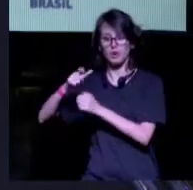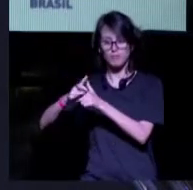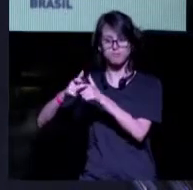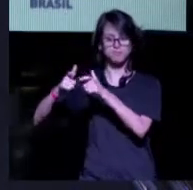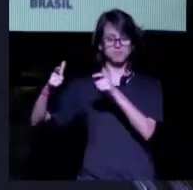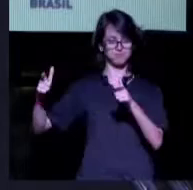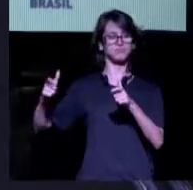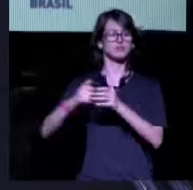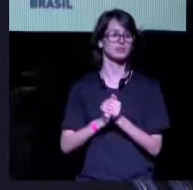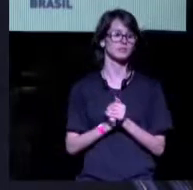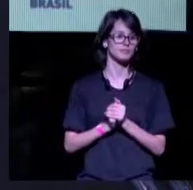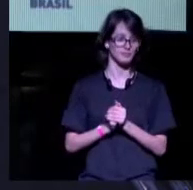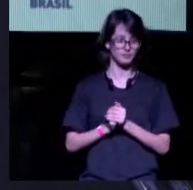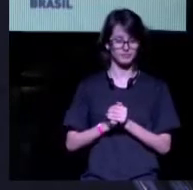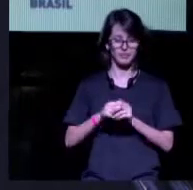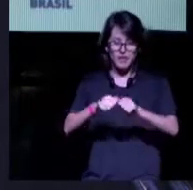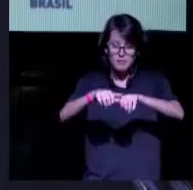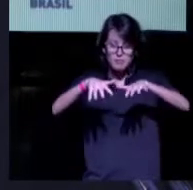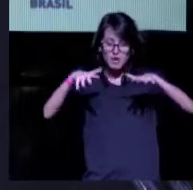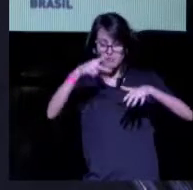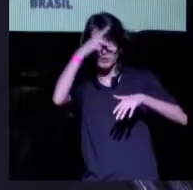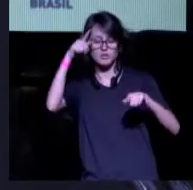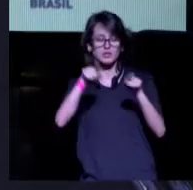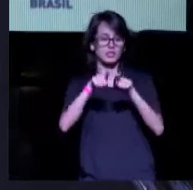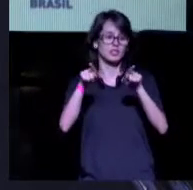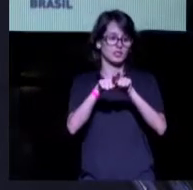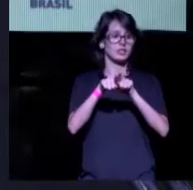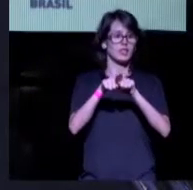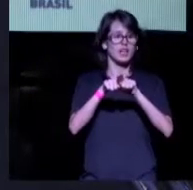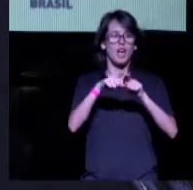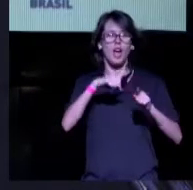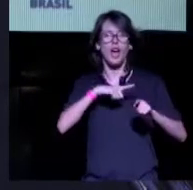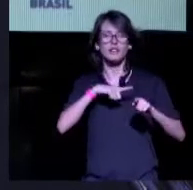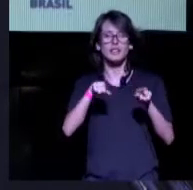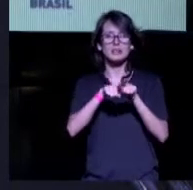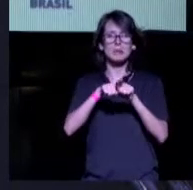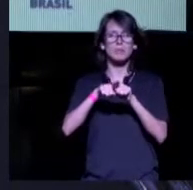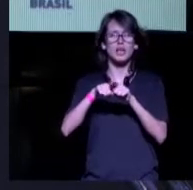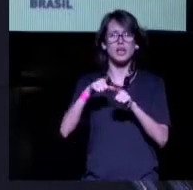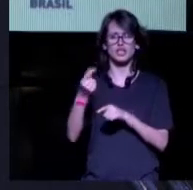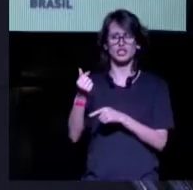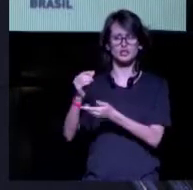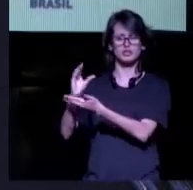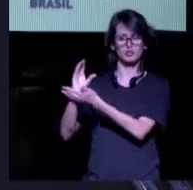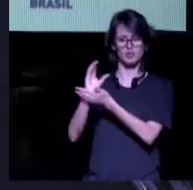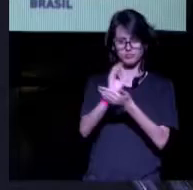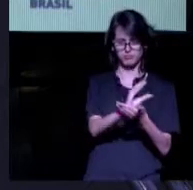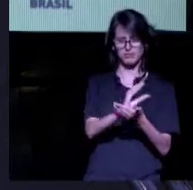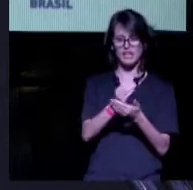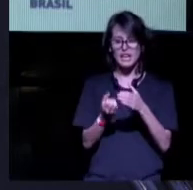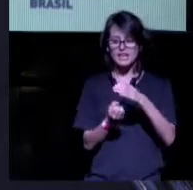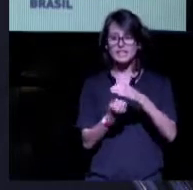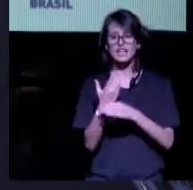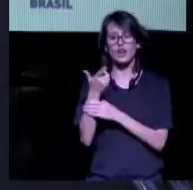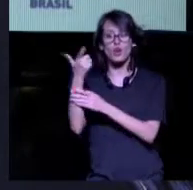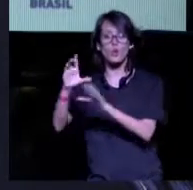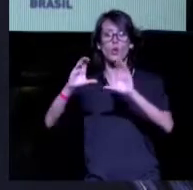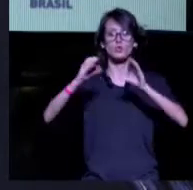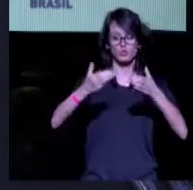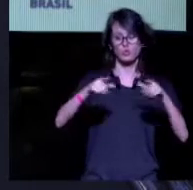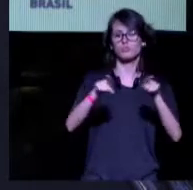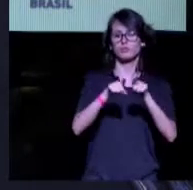ele agora tá no silicon valley é trazendo uma rodada de investimento e eles fundaram agora o democracy now